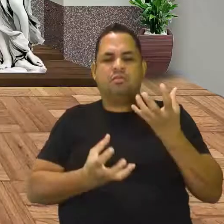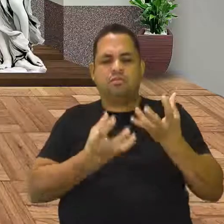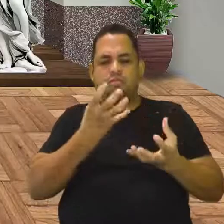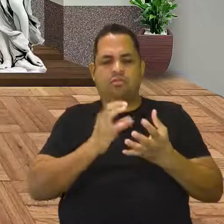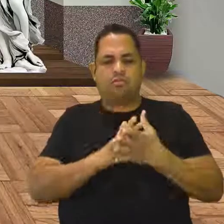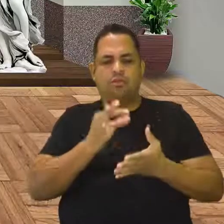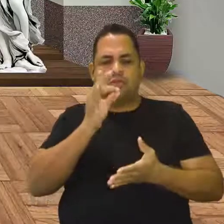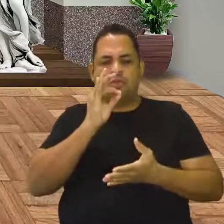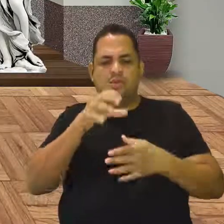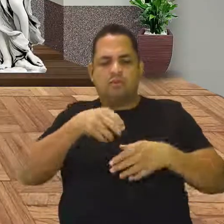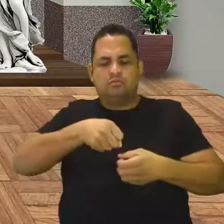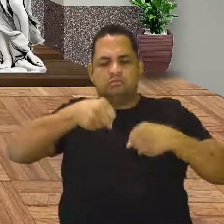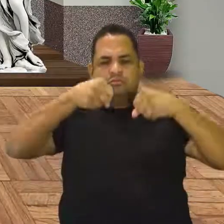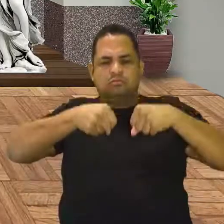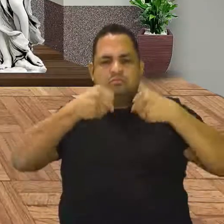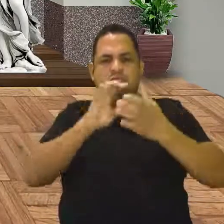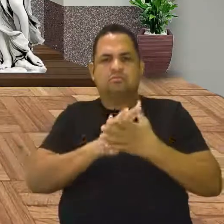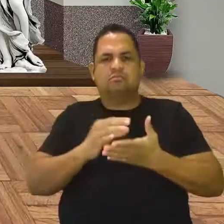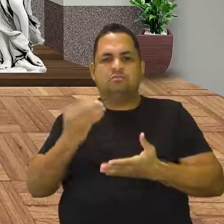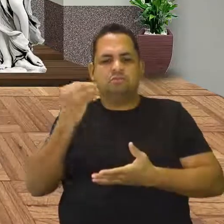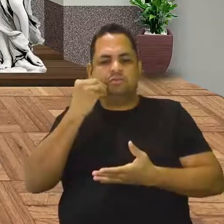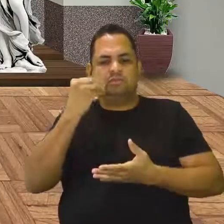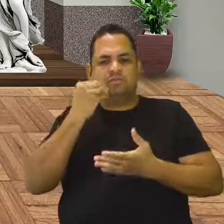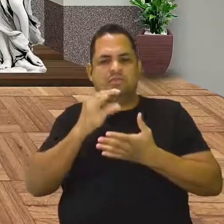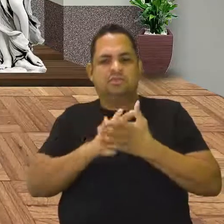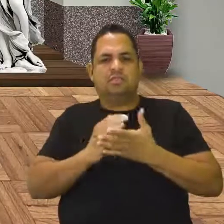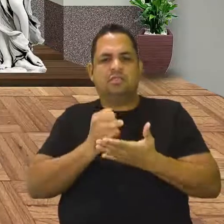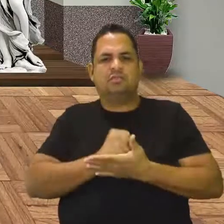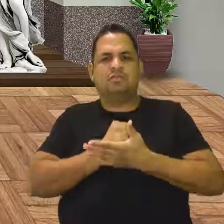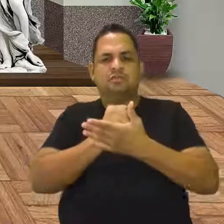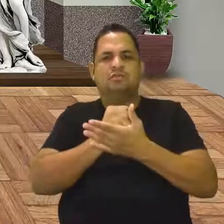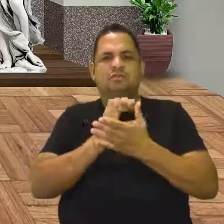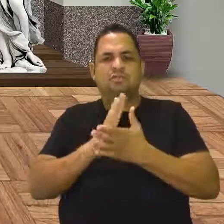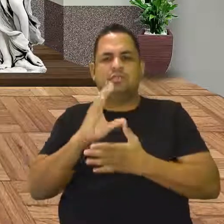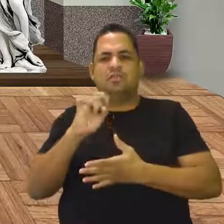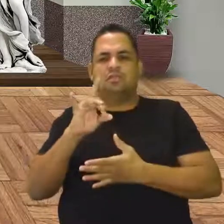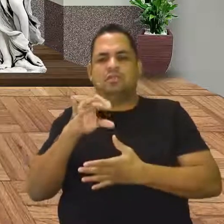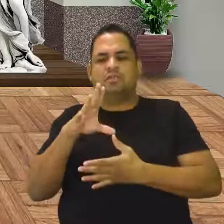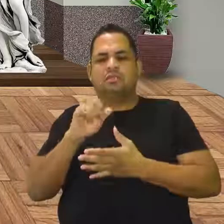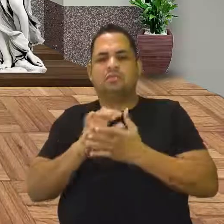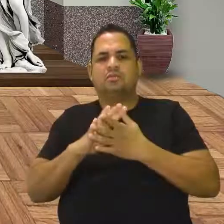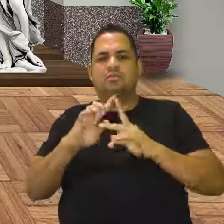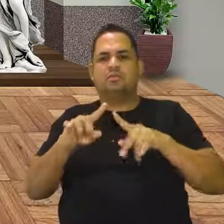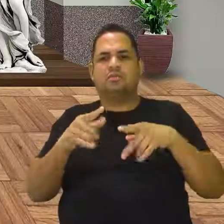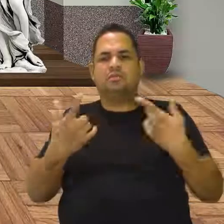café, para tentar ajudar as oligarquias. Mas isso